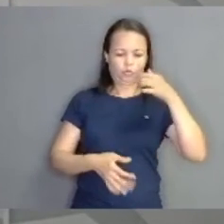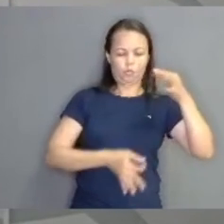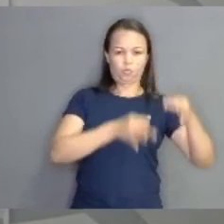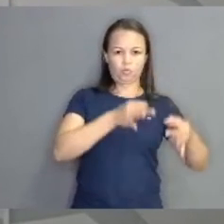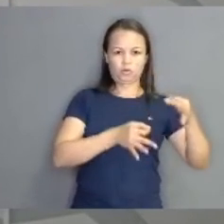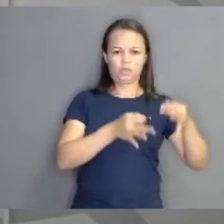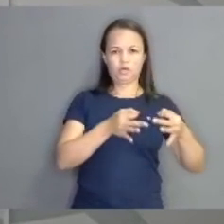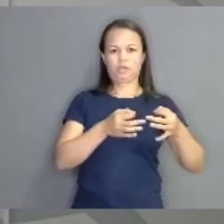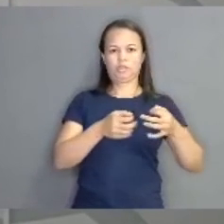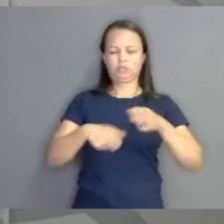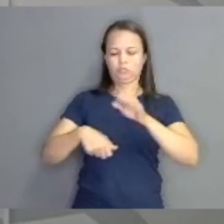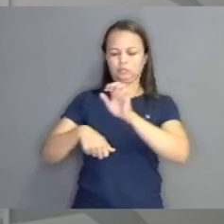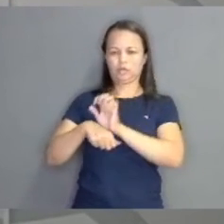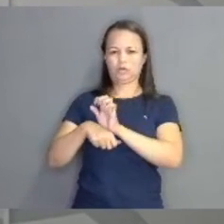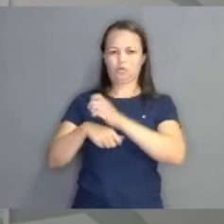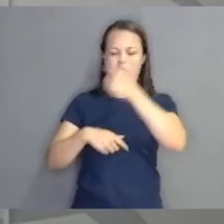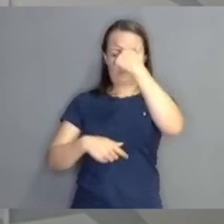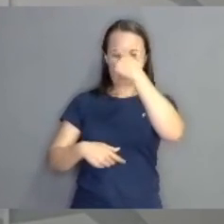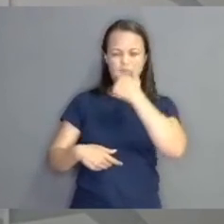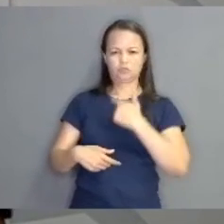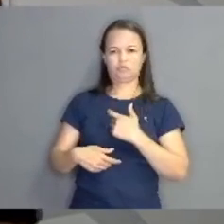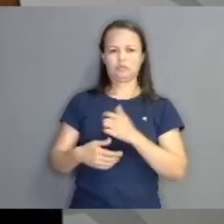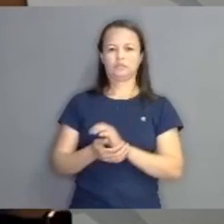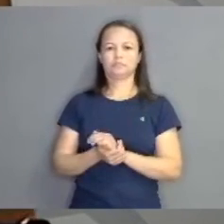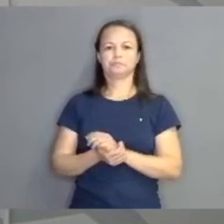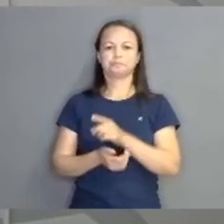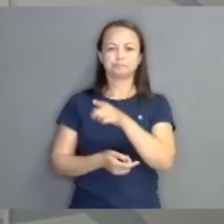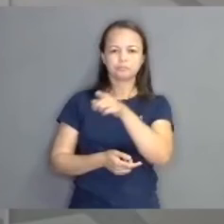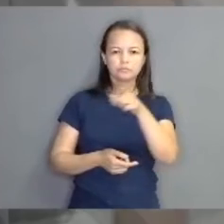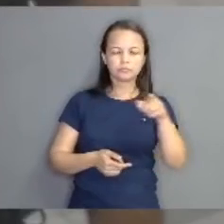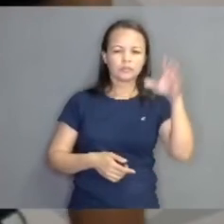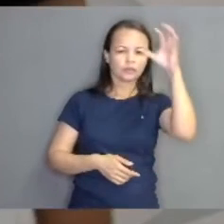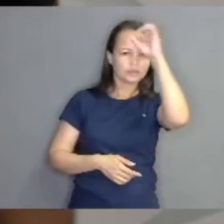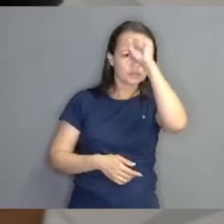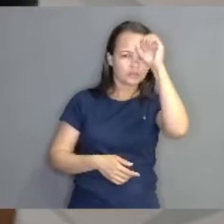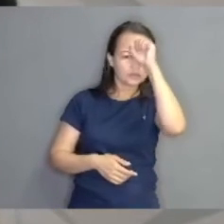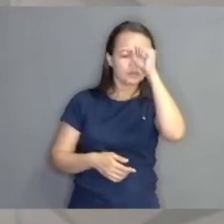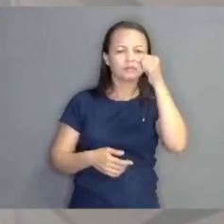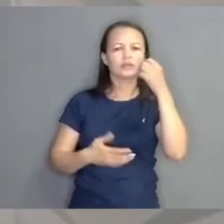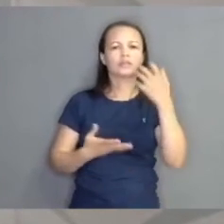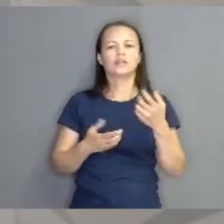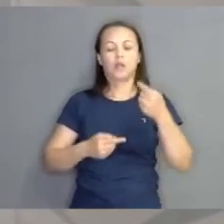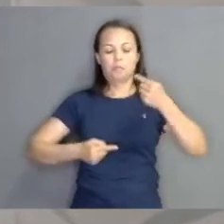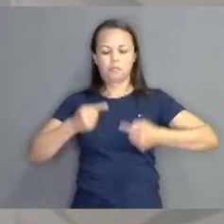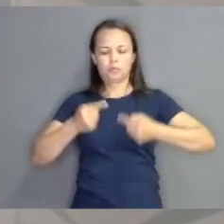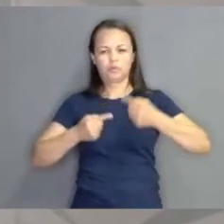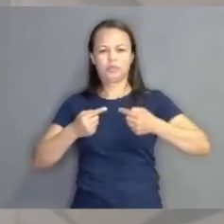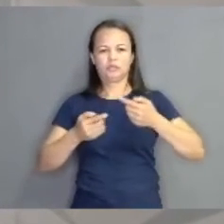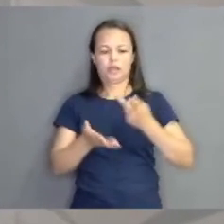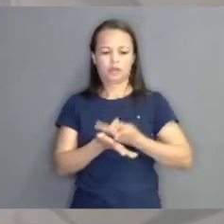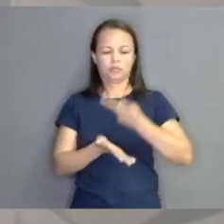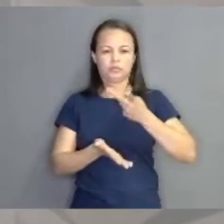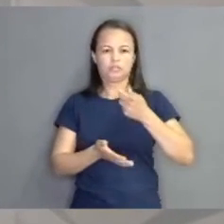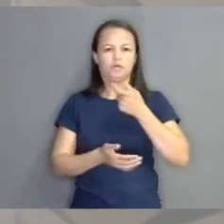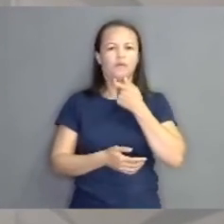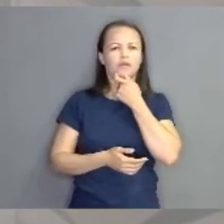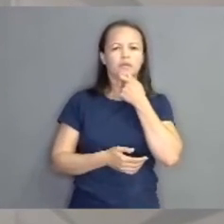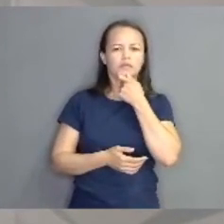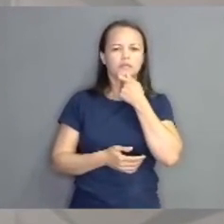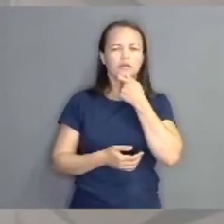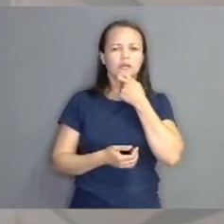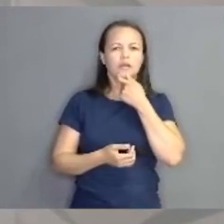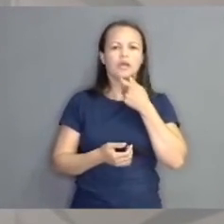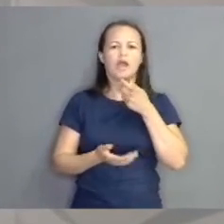física dele. Vocês aprenderam também que essa limitação de poder que aconteceu na Inglaterra permanece